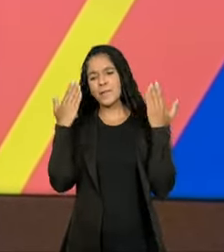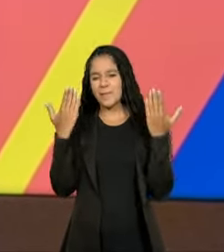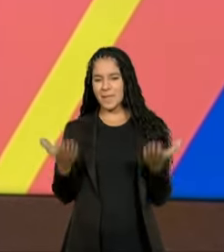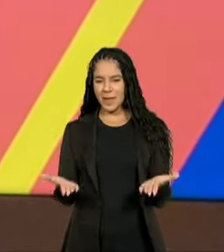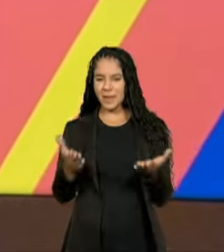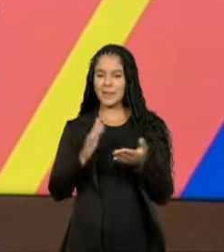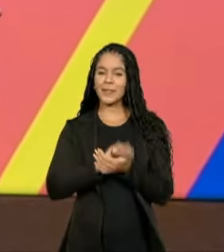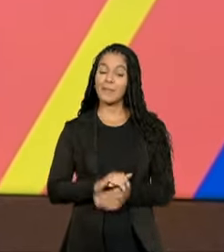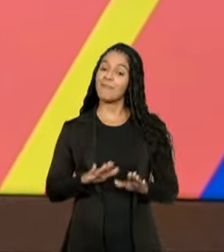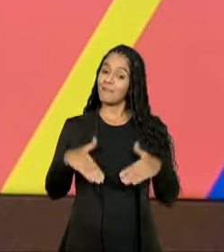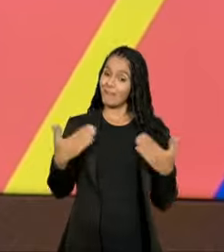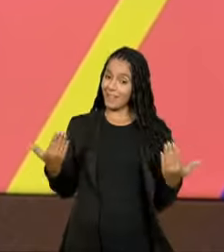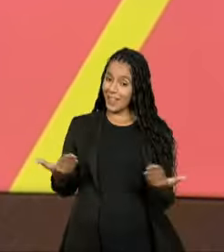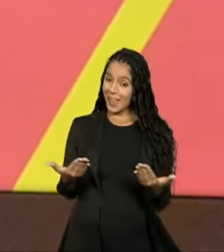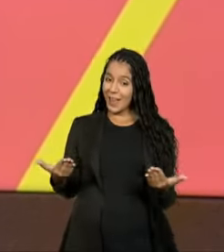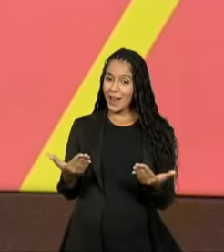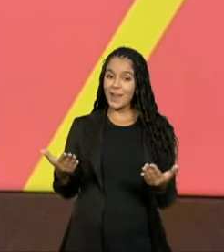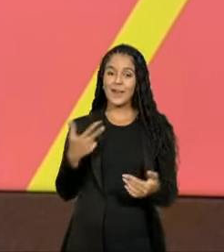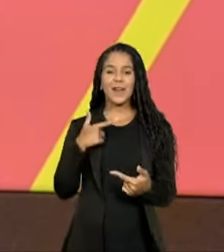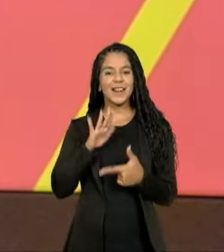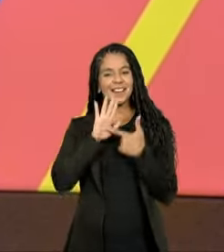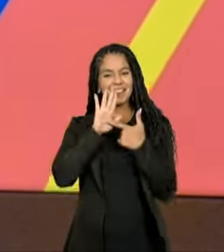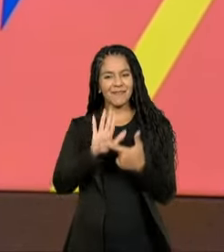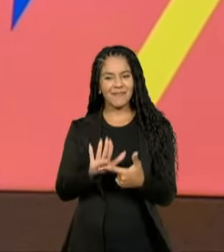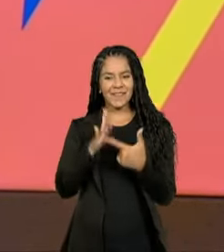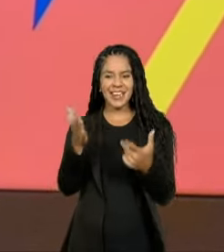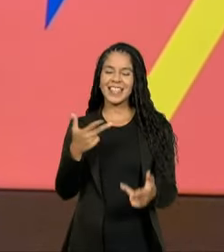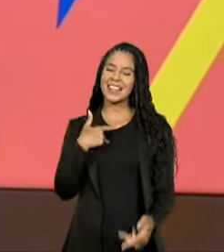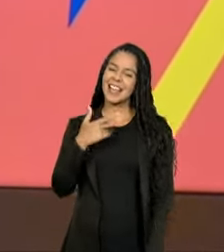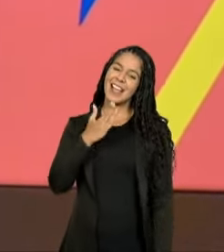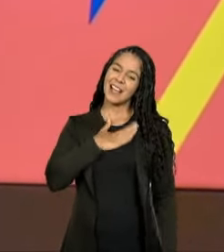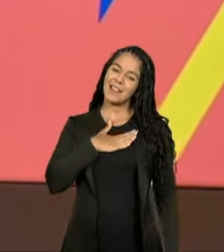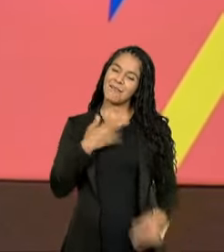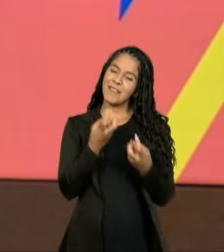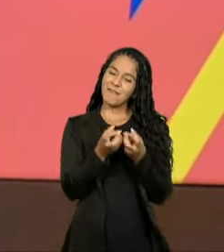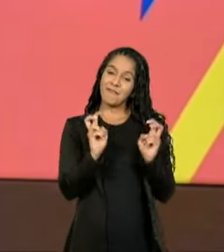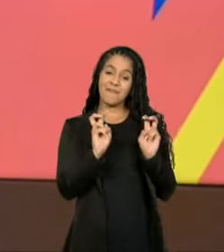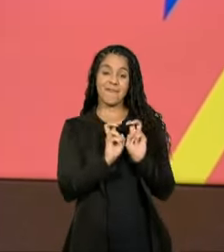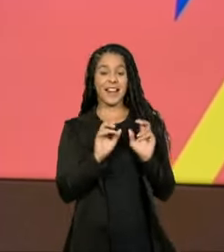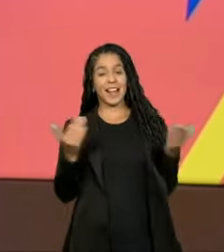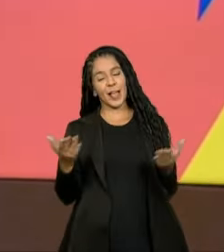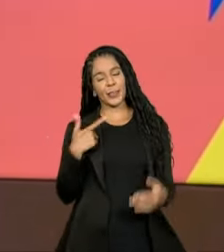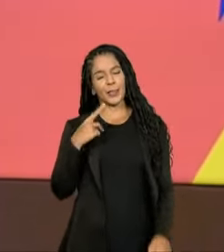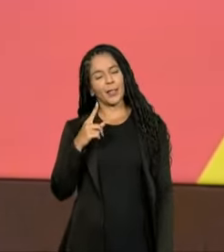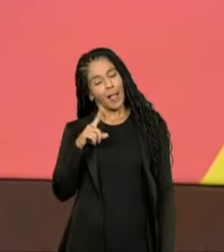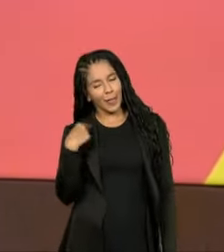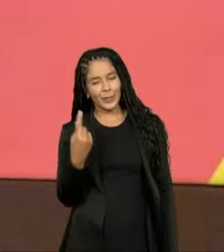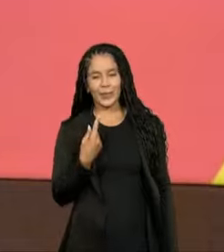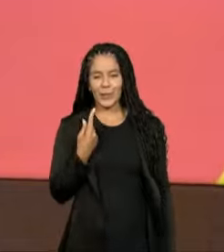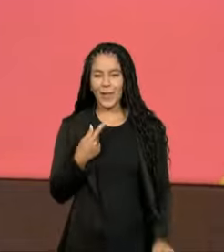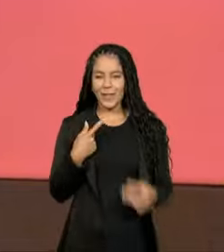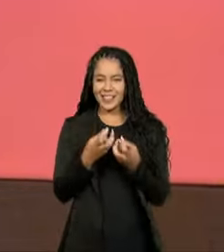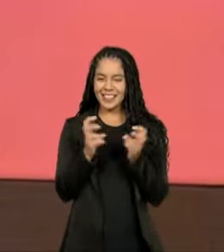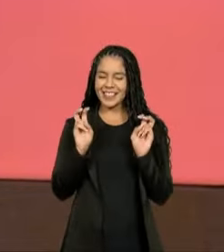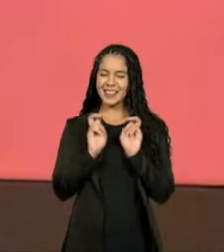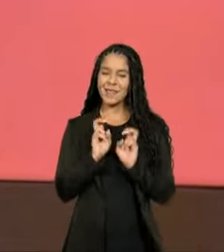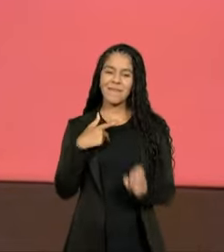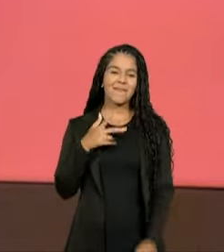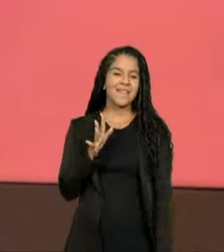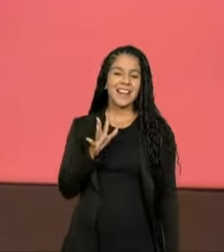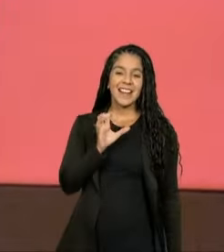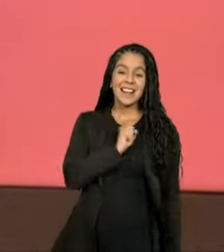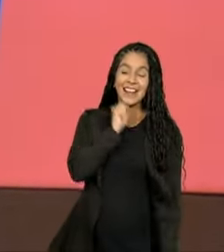você. Agora, deixa eu te apresentar a minha bancada de hoje. Aliás, a nossa bancada, né? A minha